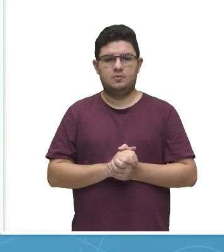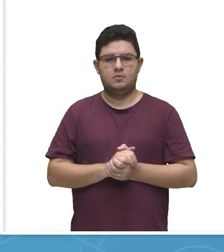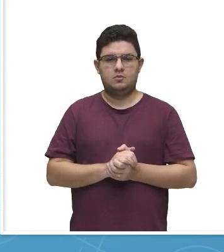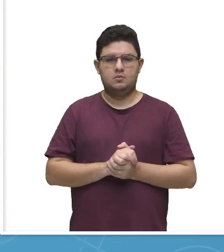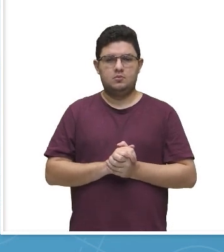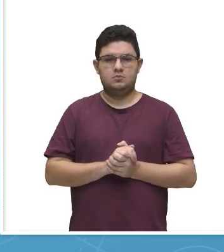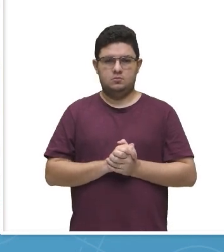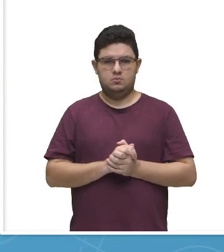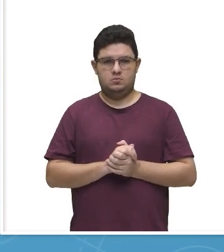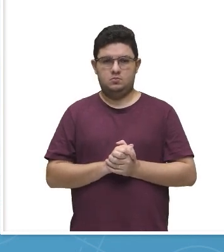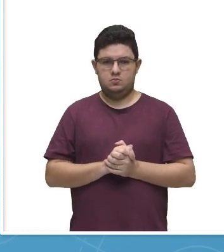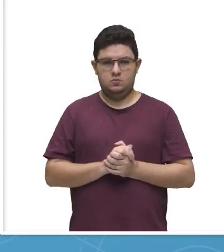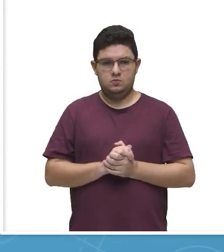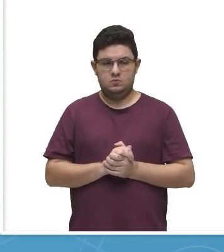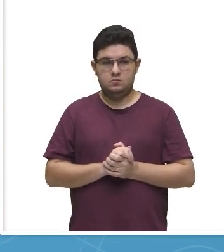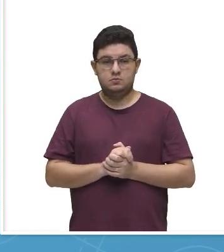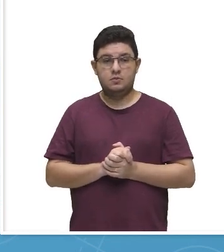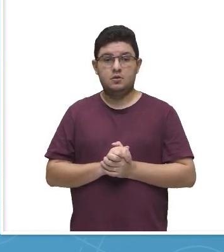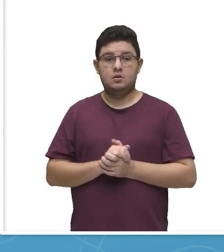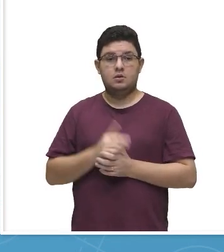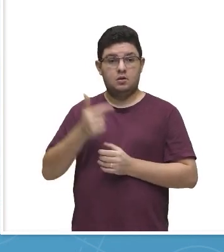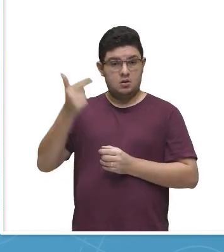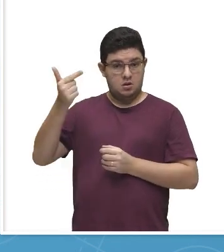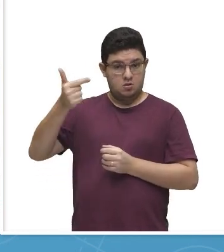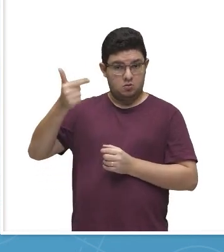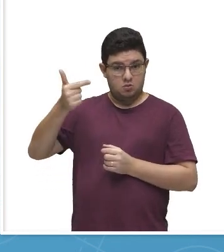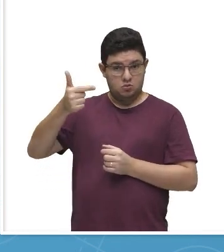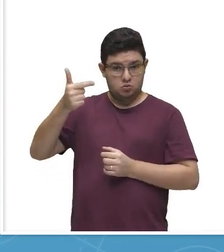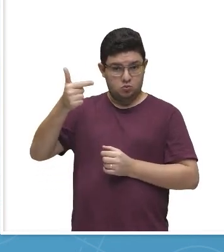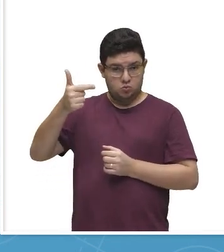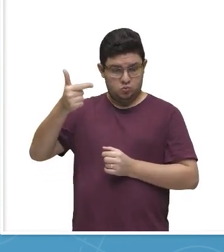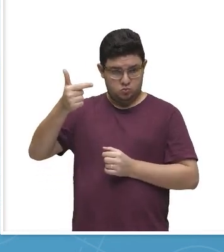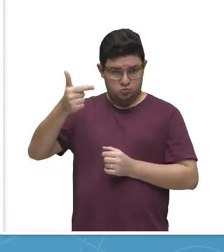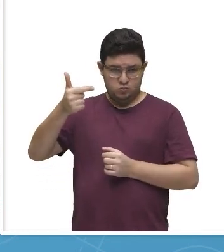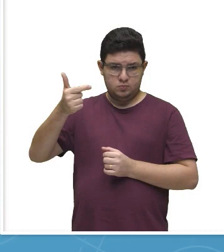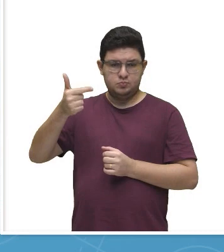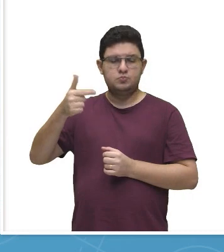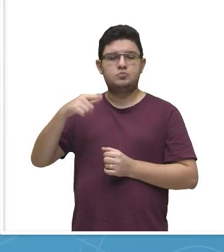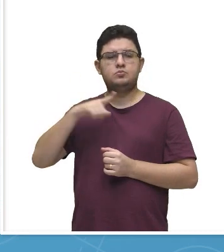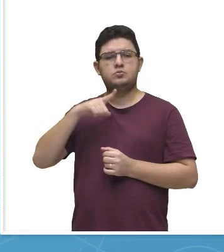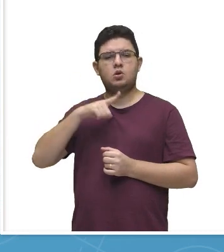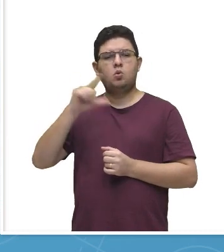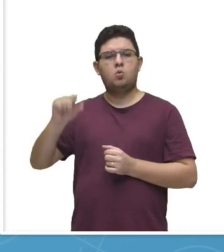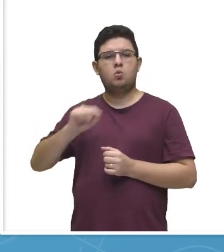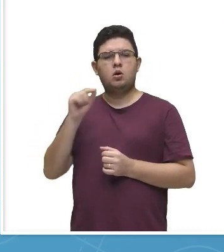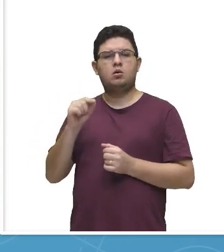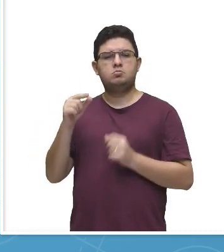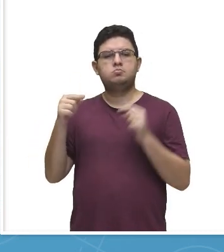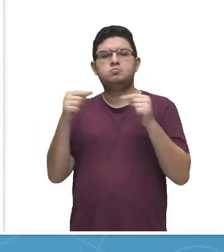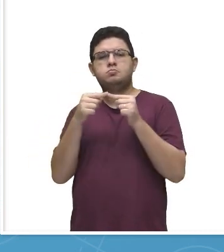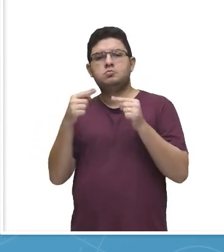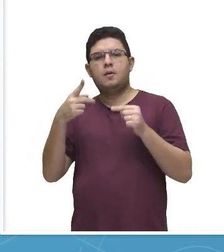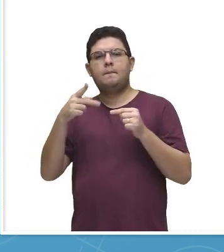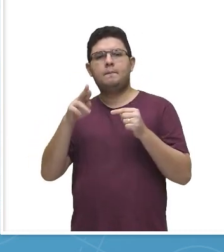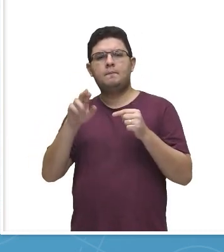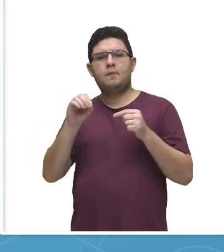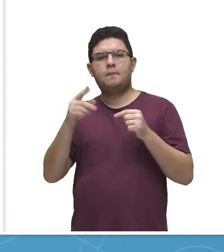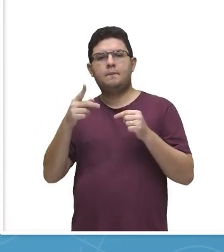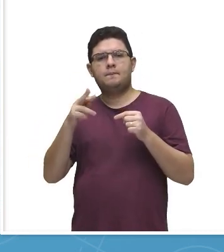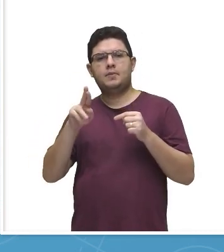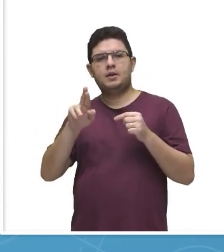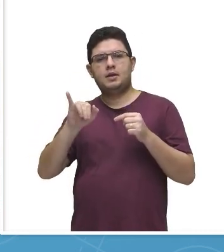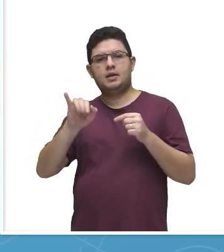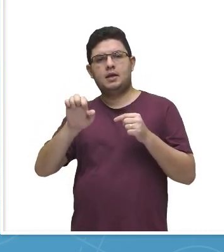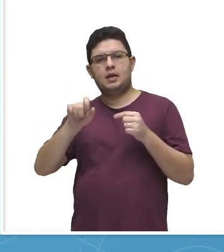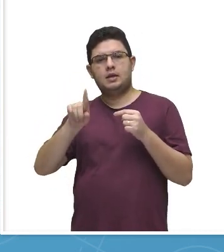ao cubo. Na questão 2, temos a seguinte situação. Aplicar as propriedades das potenciações, né,